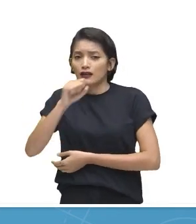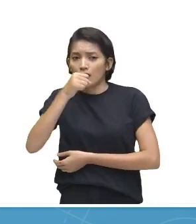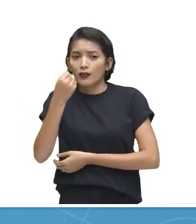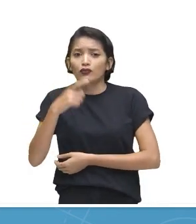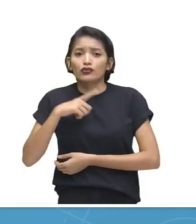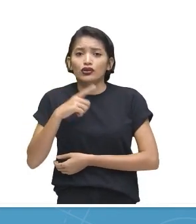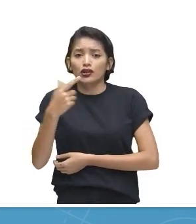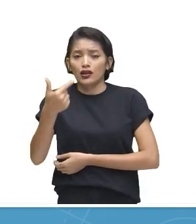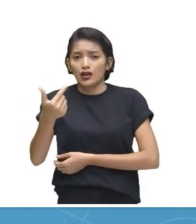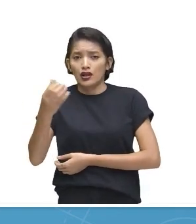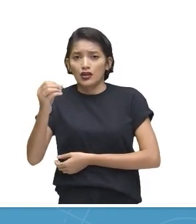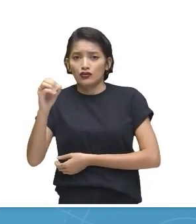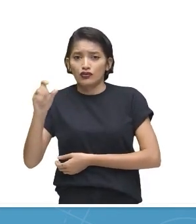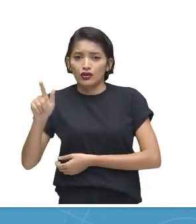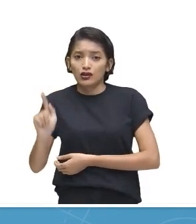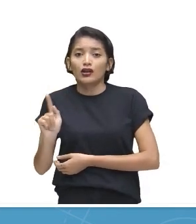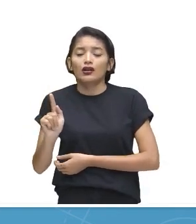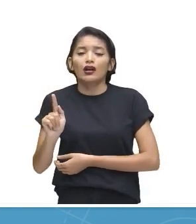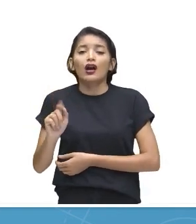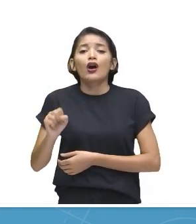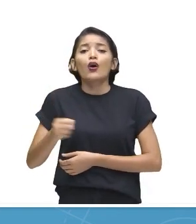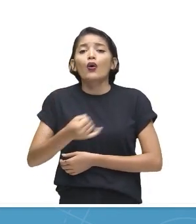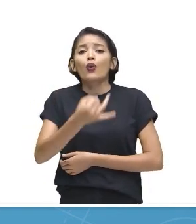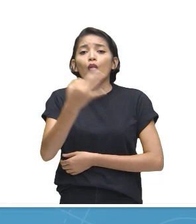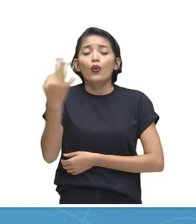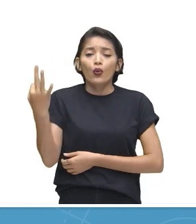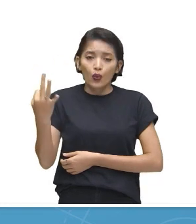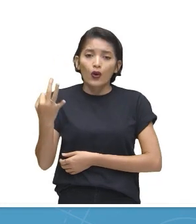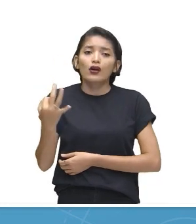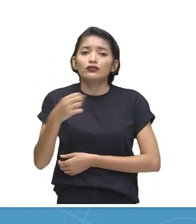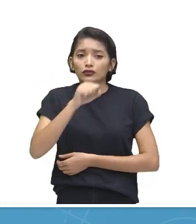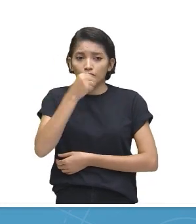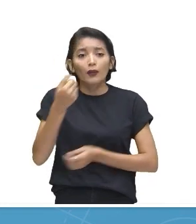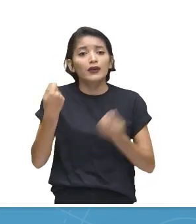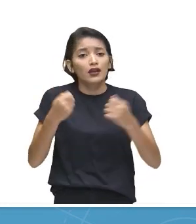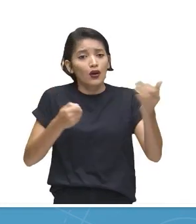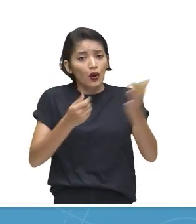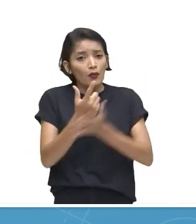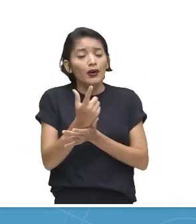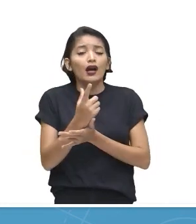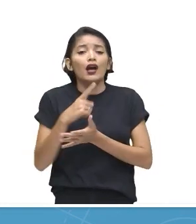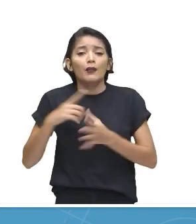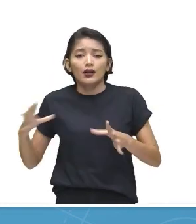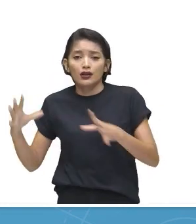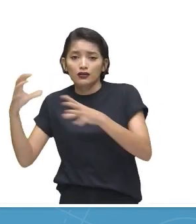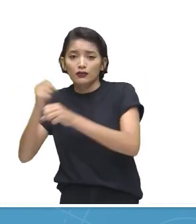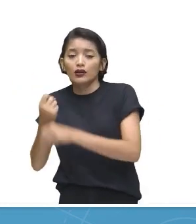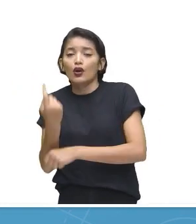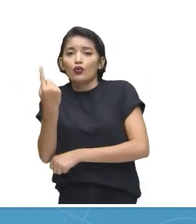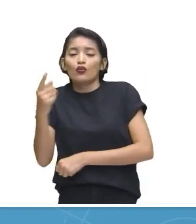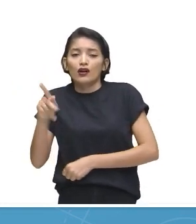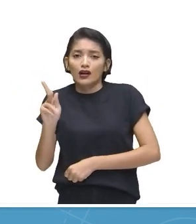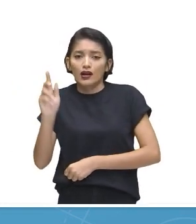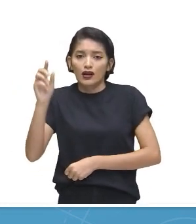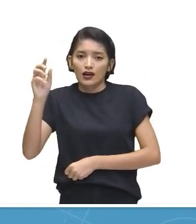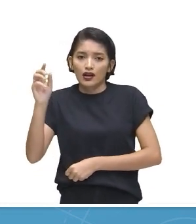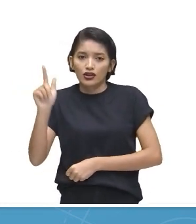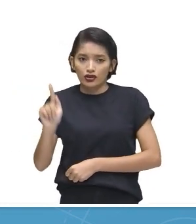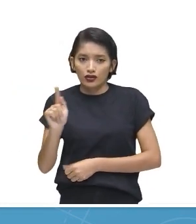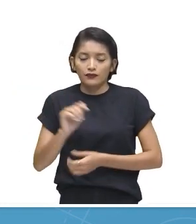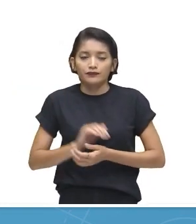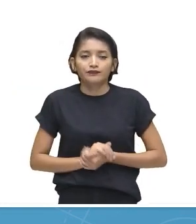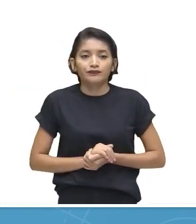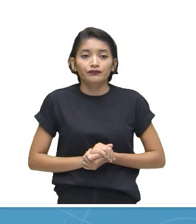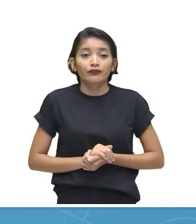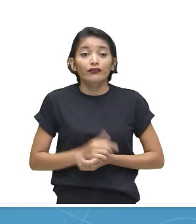200 gramas. Quantos pães Júnior deverá comprar para totalizar 1 quilo de pães? E na nossa questão de número